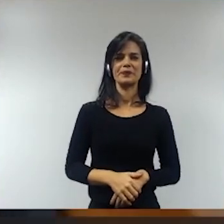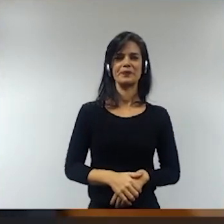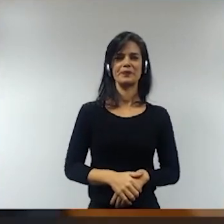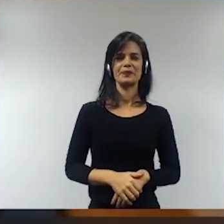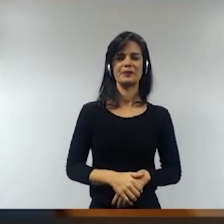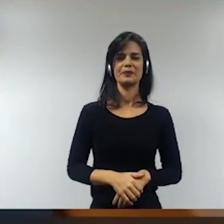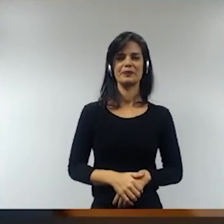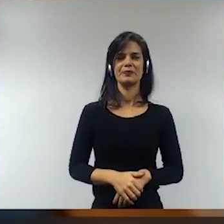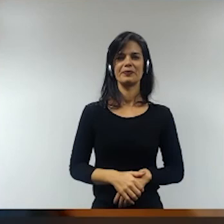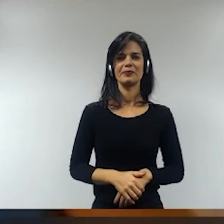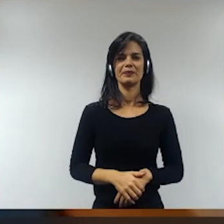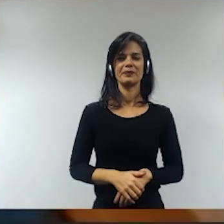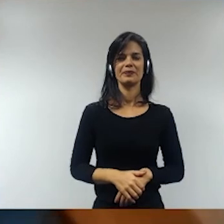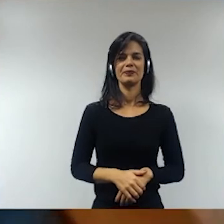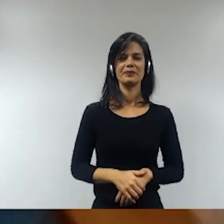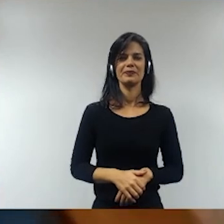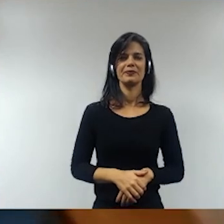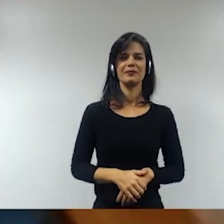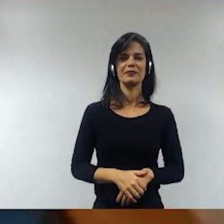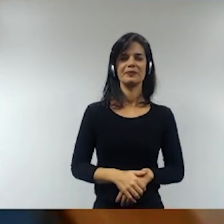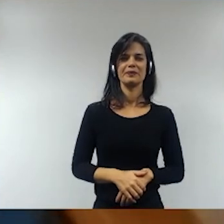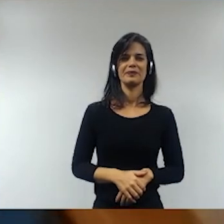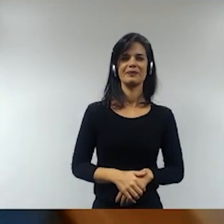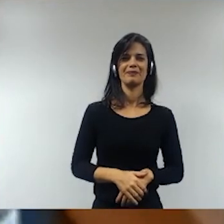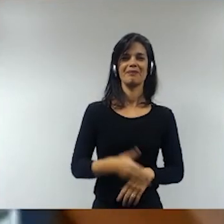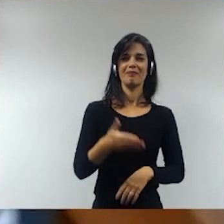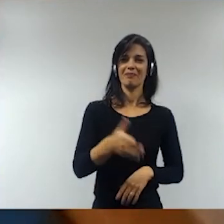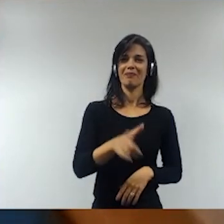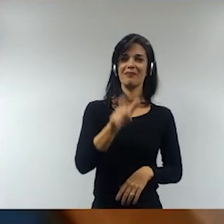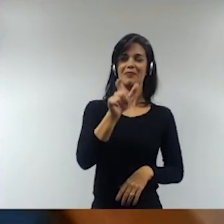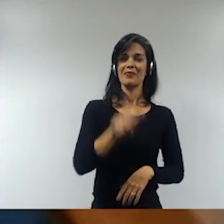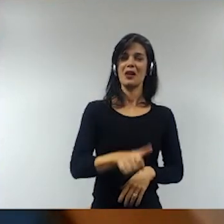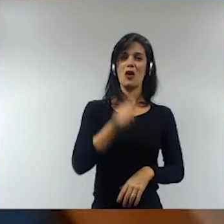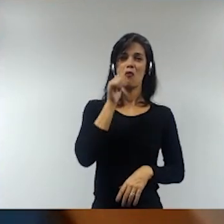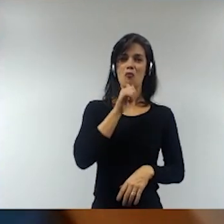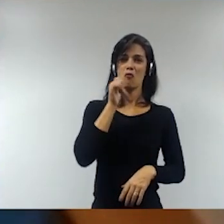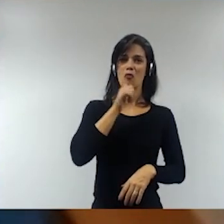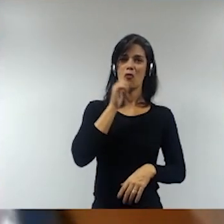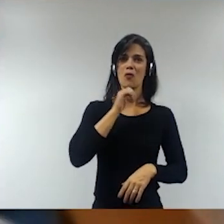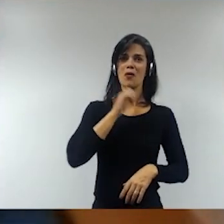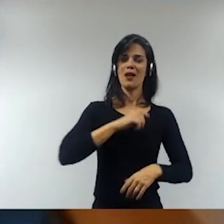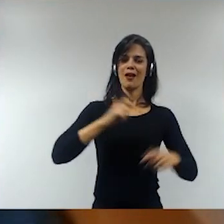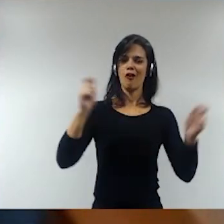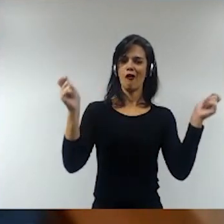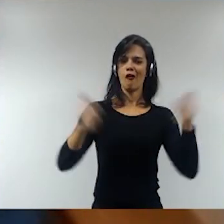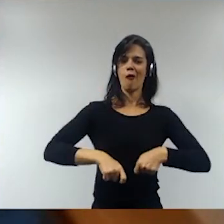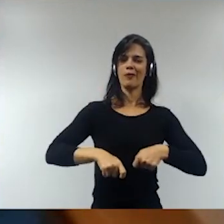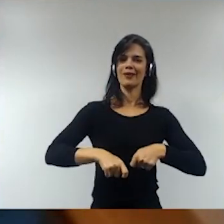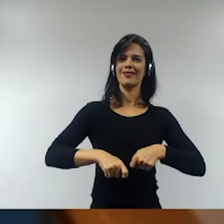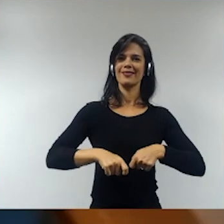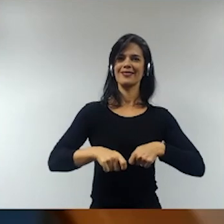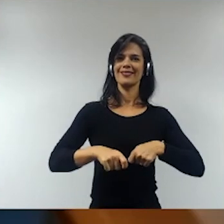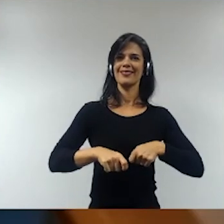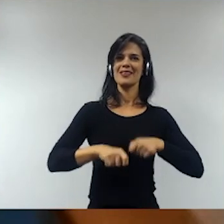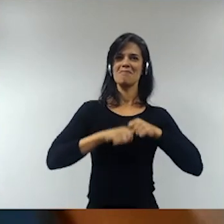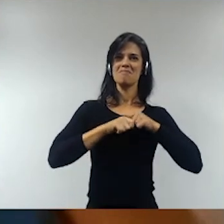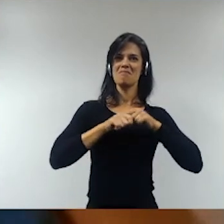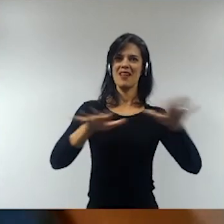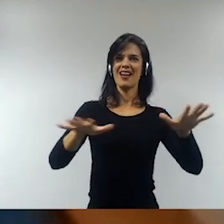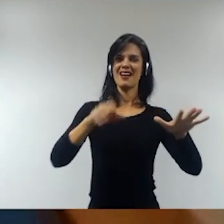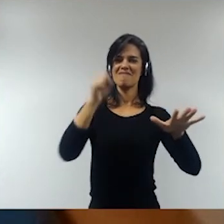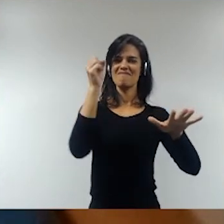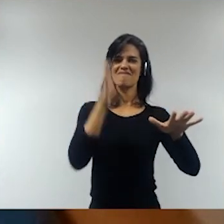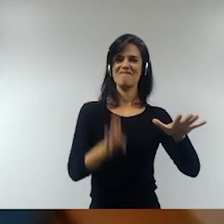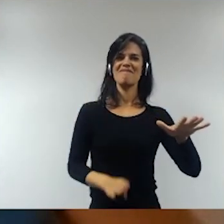Não é à toa que a competência dessa ilustre advogada tem reverberado no Brasil todo, né? Inclusive